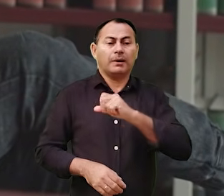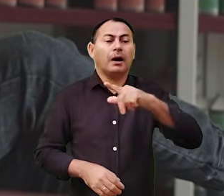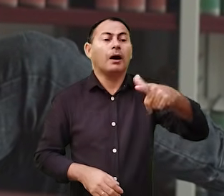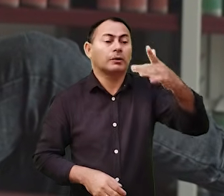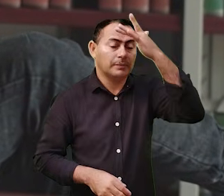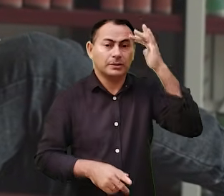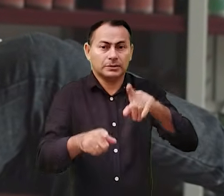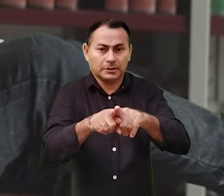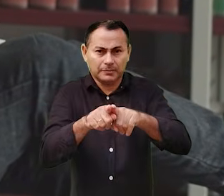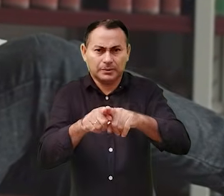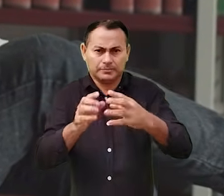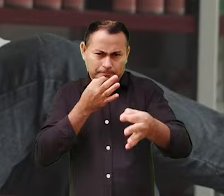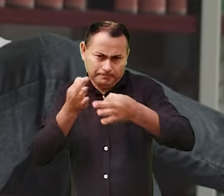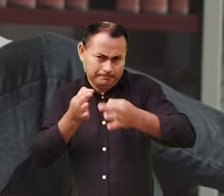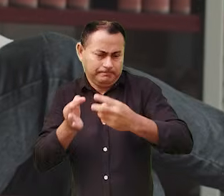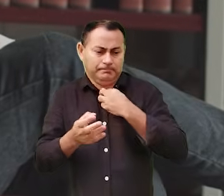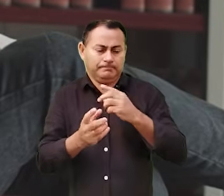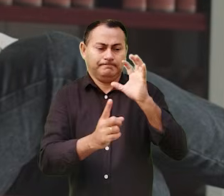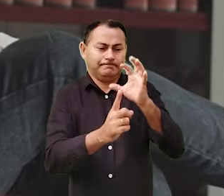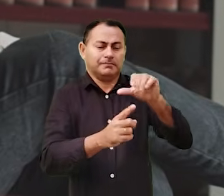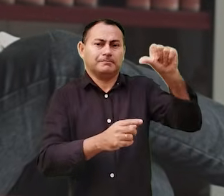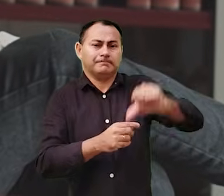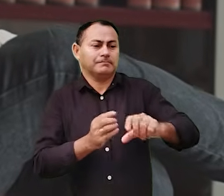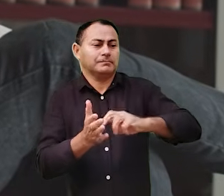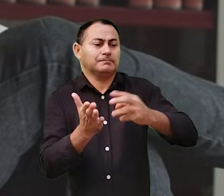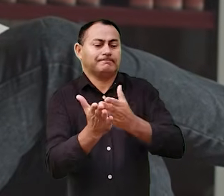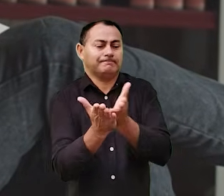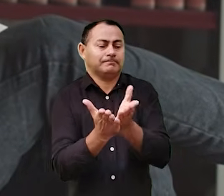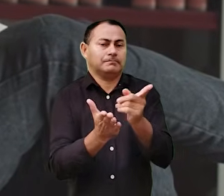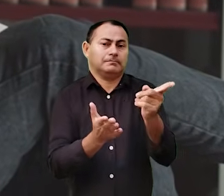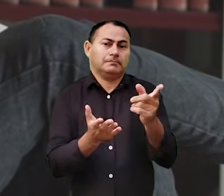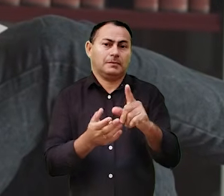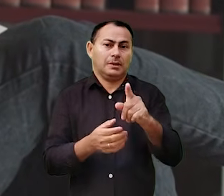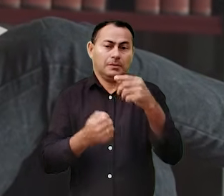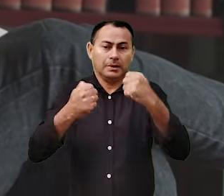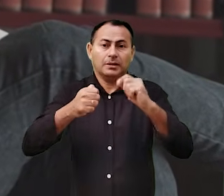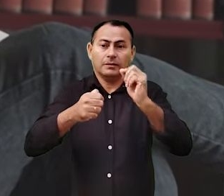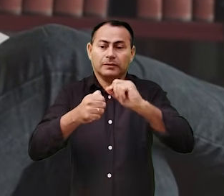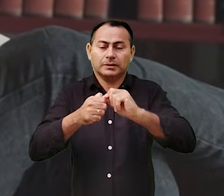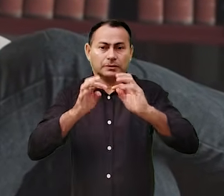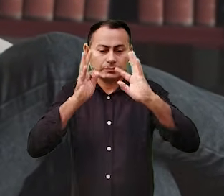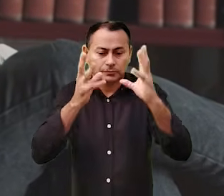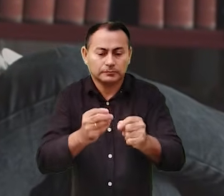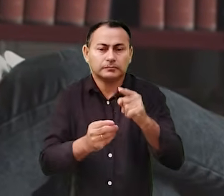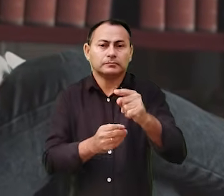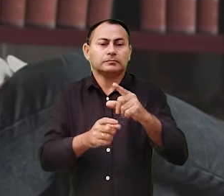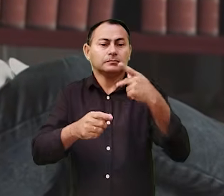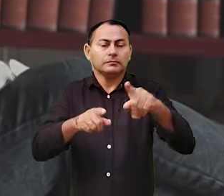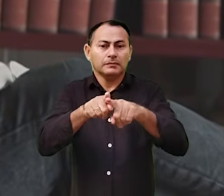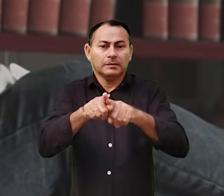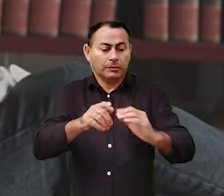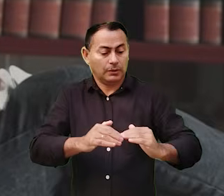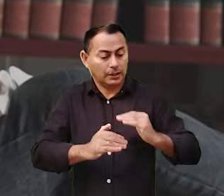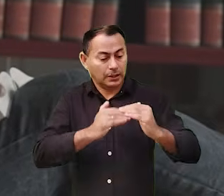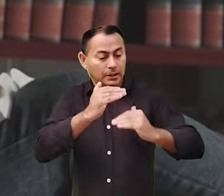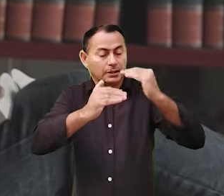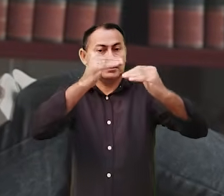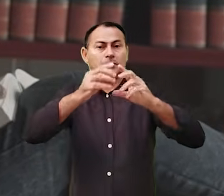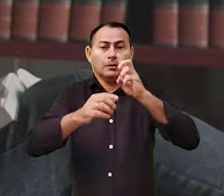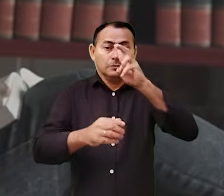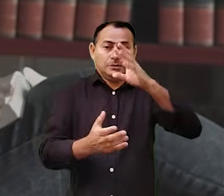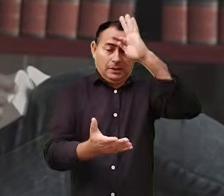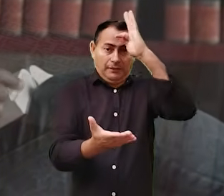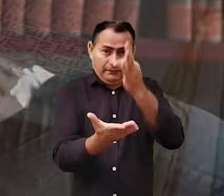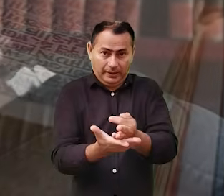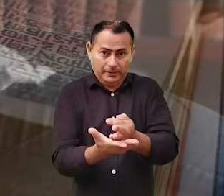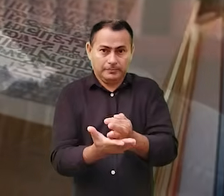seu irmão, hein? A sua atitude não pode causar a queda dele. Você deve fazer de tudo para que seu irmão cresça e se